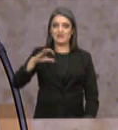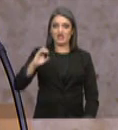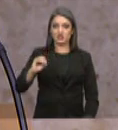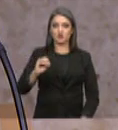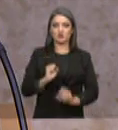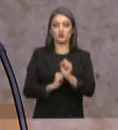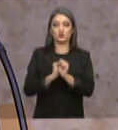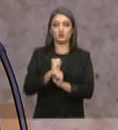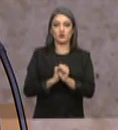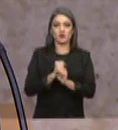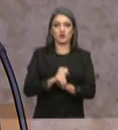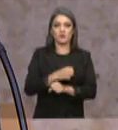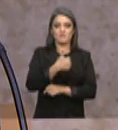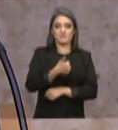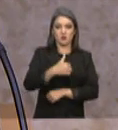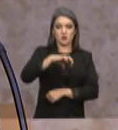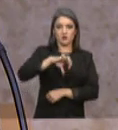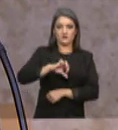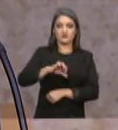1923